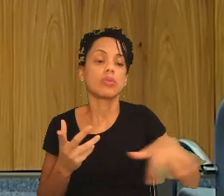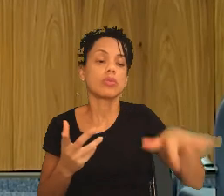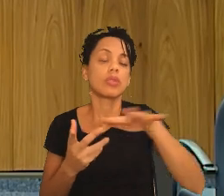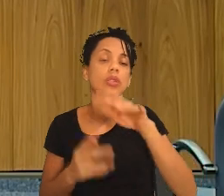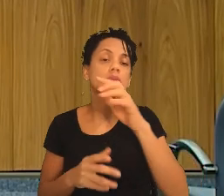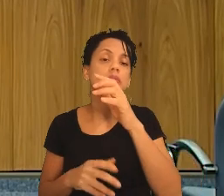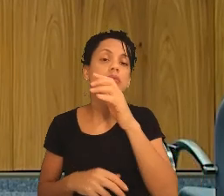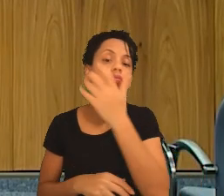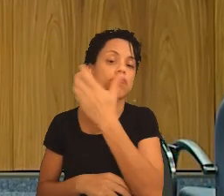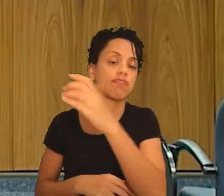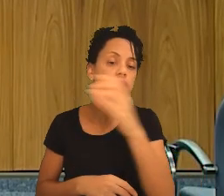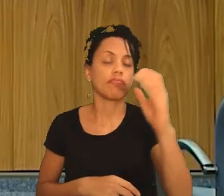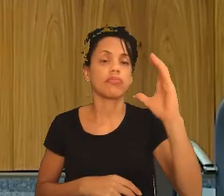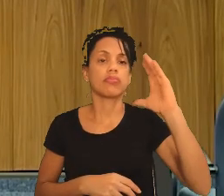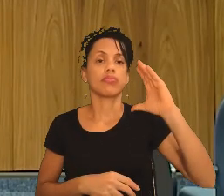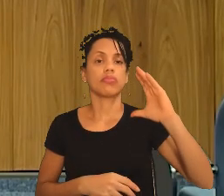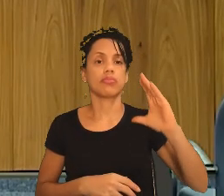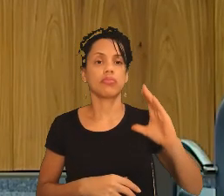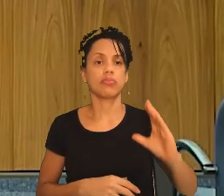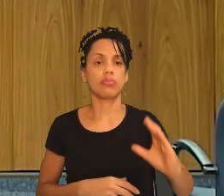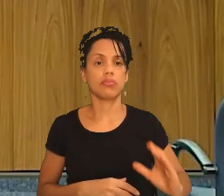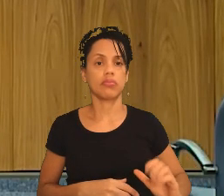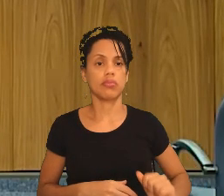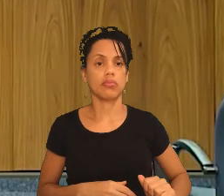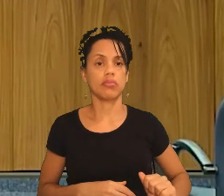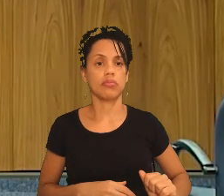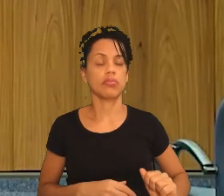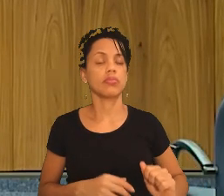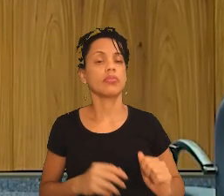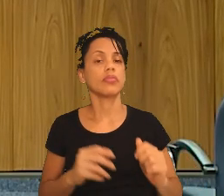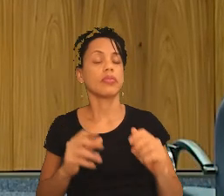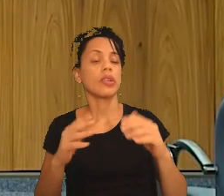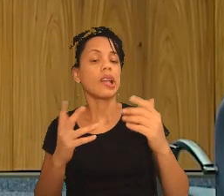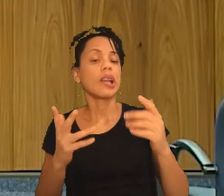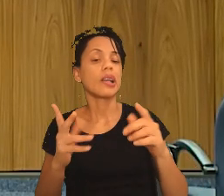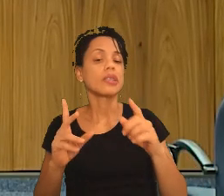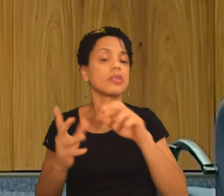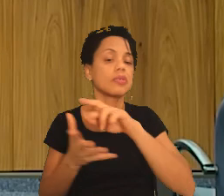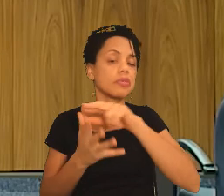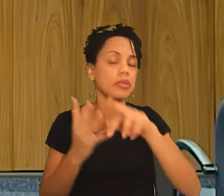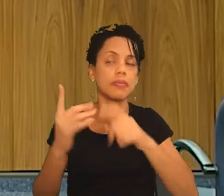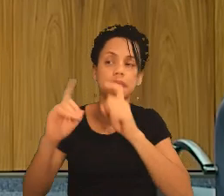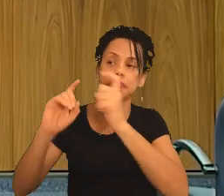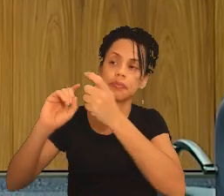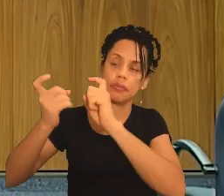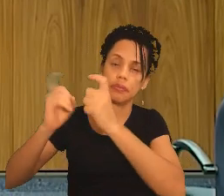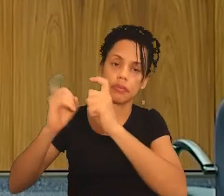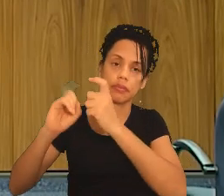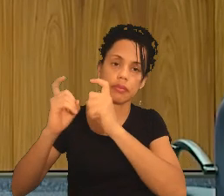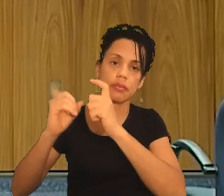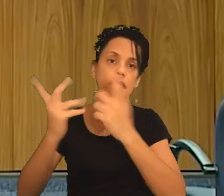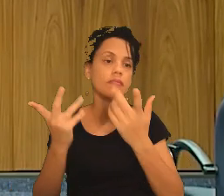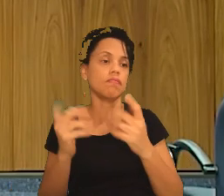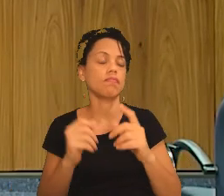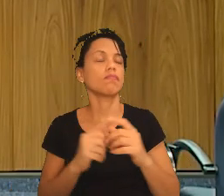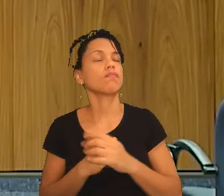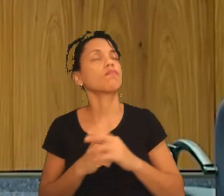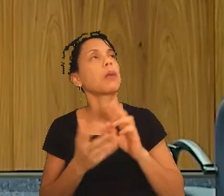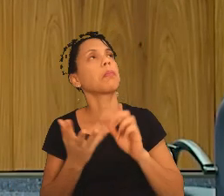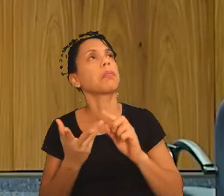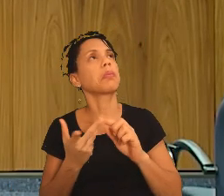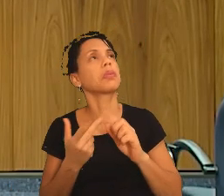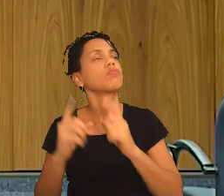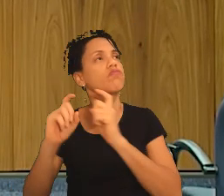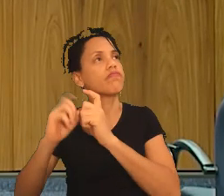ajuizado ações penais e investigado certos crimes praticados na ditadura, e, ao mesmo tempo, tem atuações no âmbito